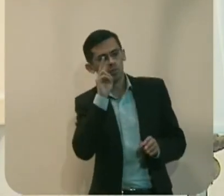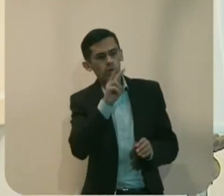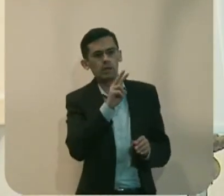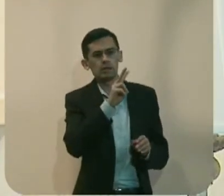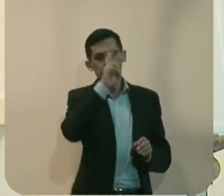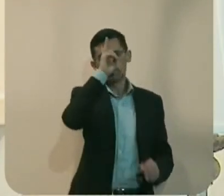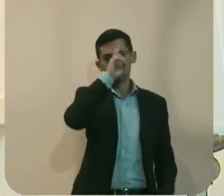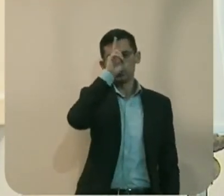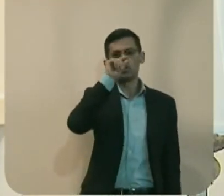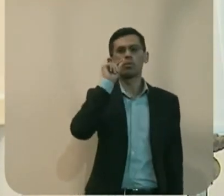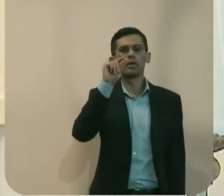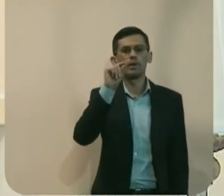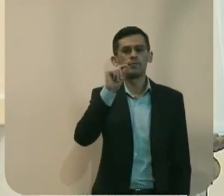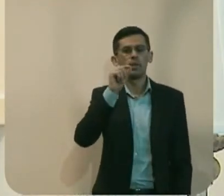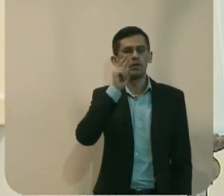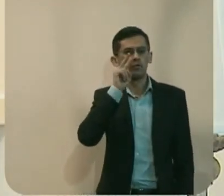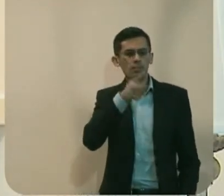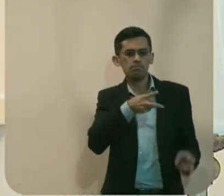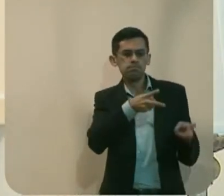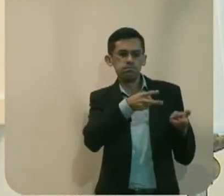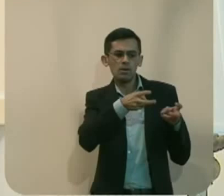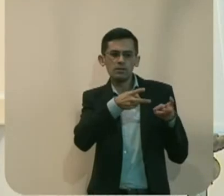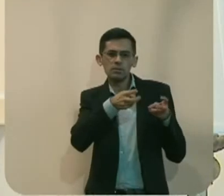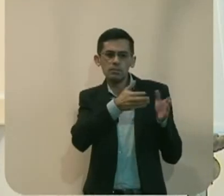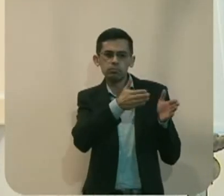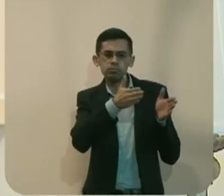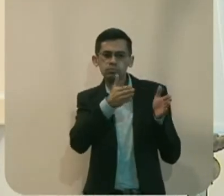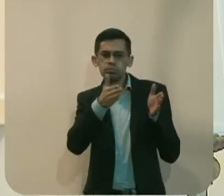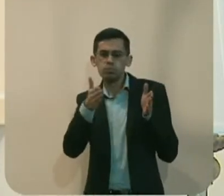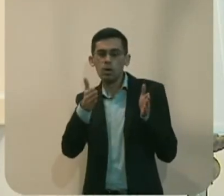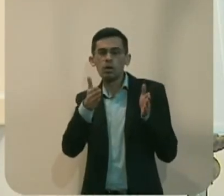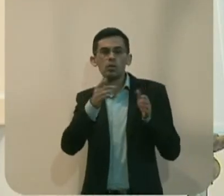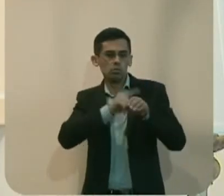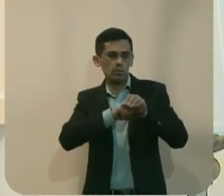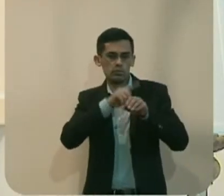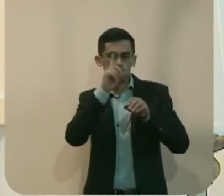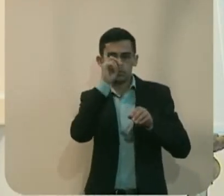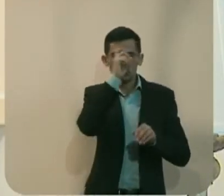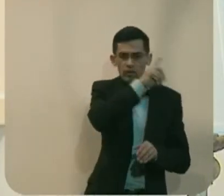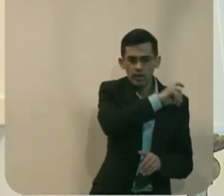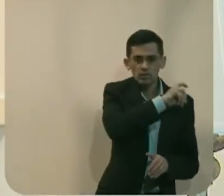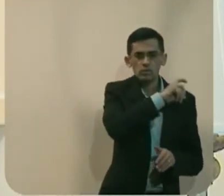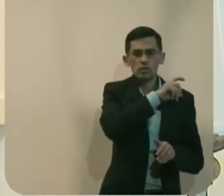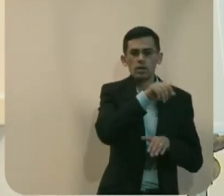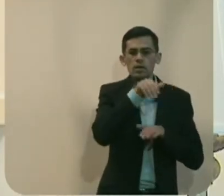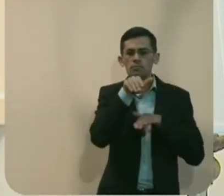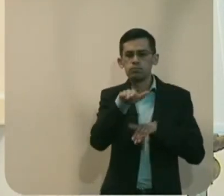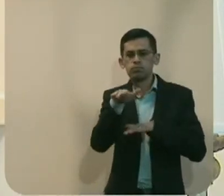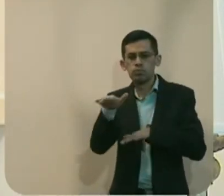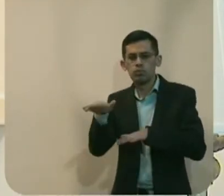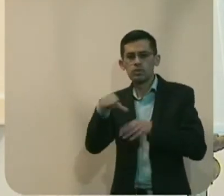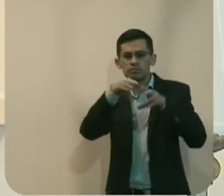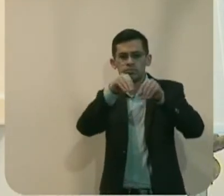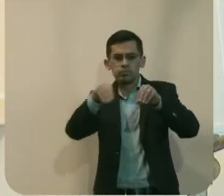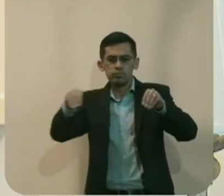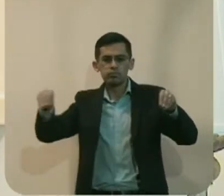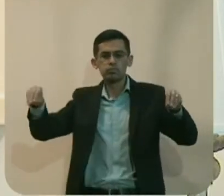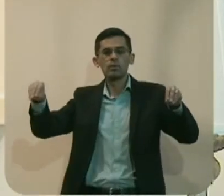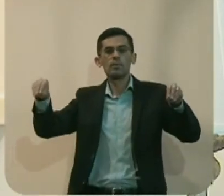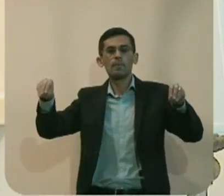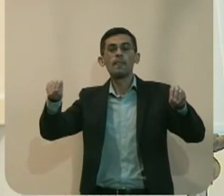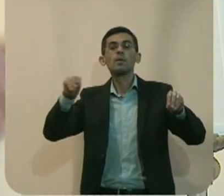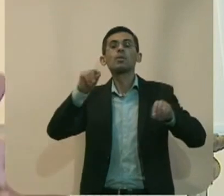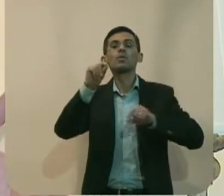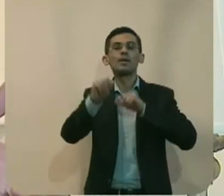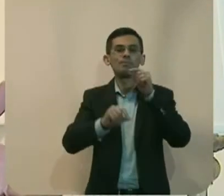história, a gente vai perceber que no meio da crise de estarem caminhando no deserto,